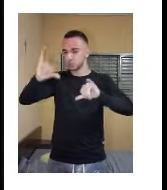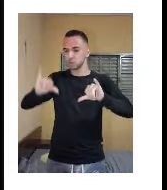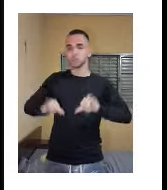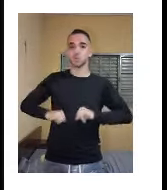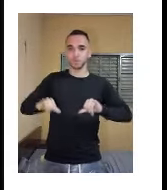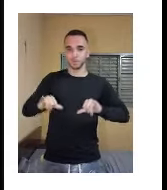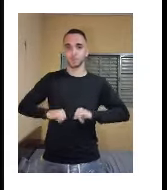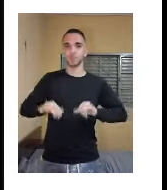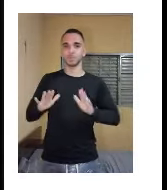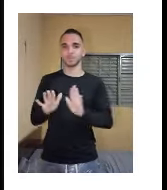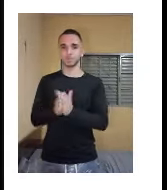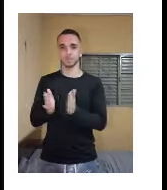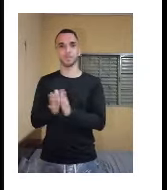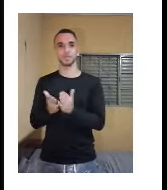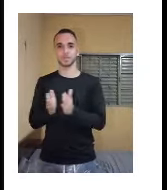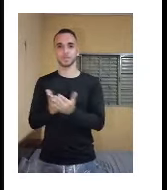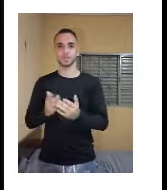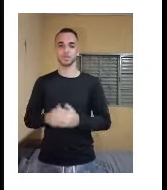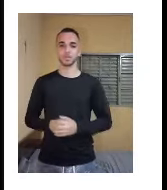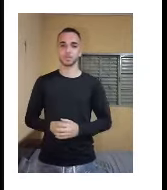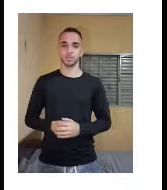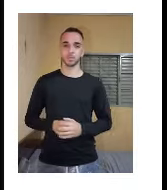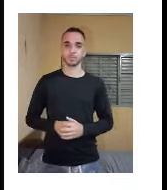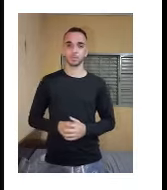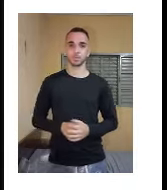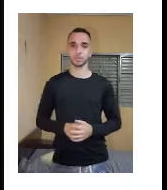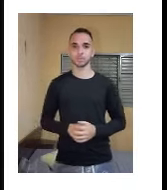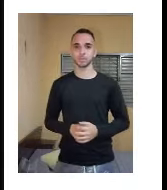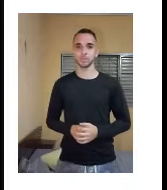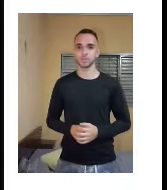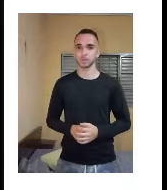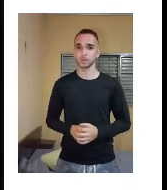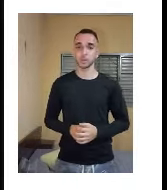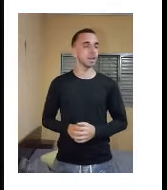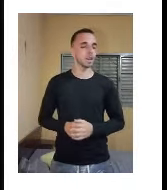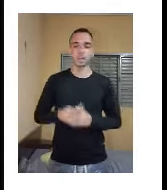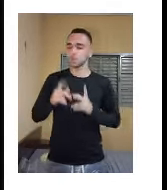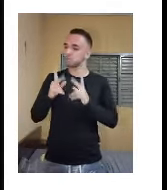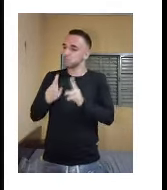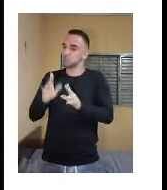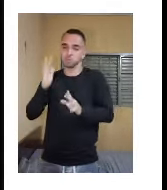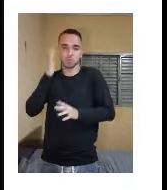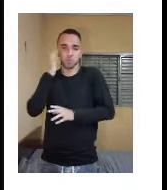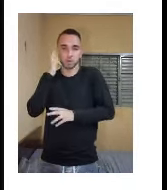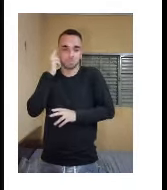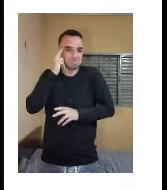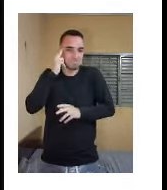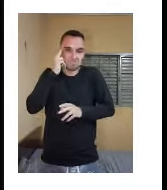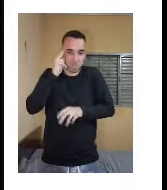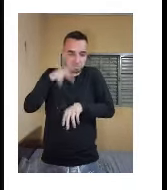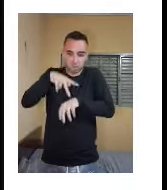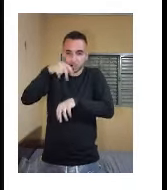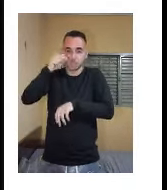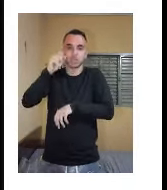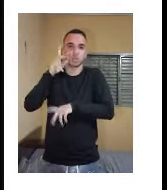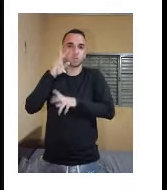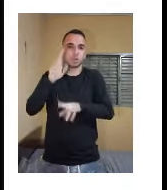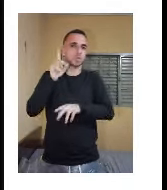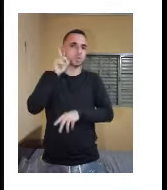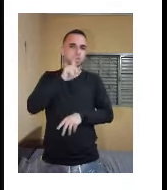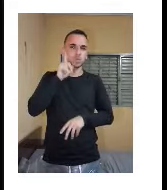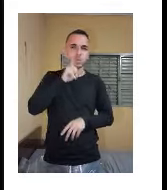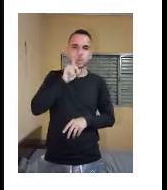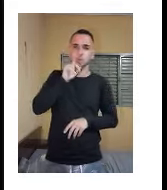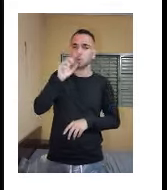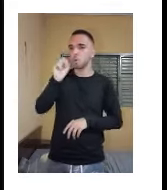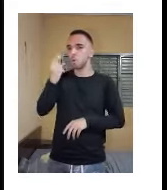vulneráveis, seja ele num país desenvolvido como Estados Unidos ou os países da Europa, ou num